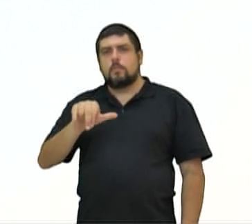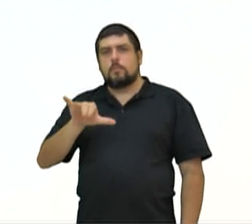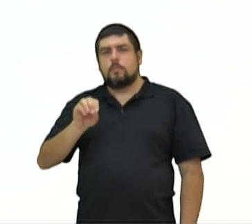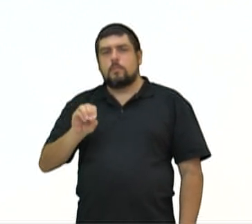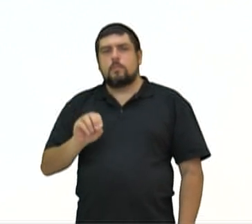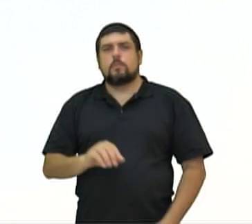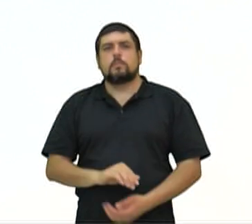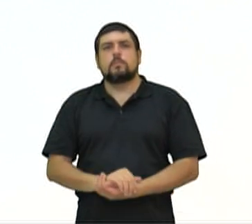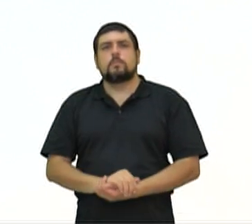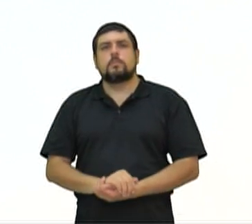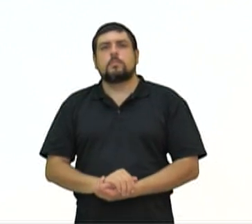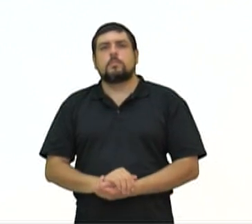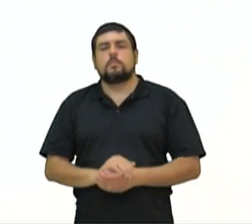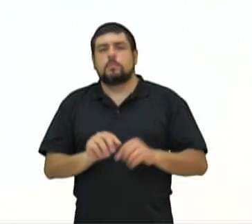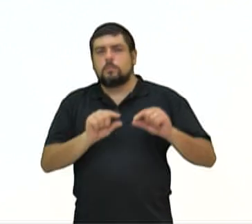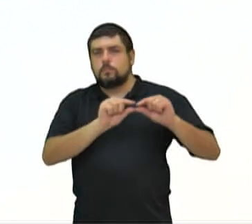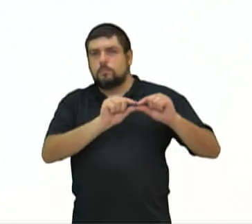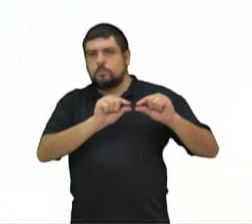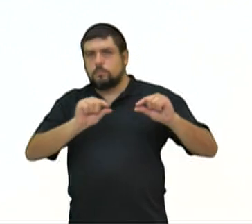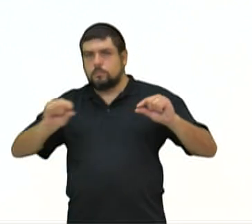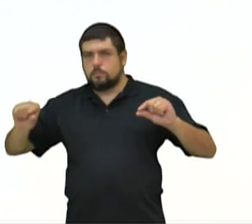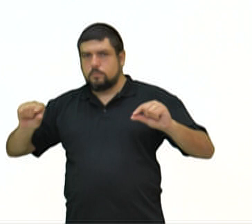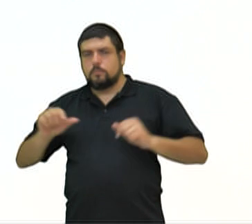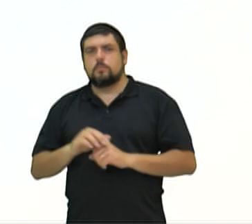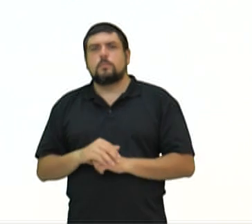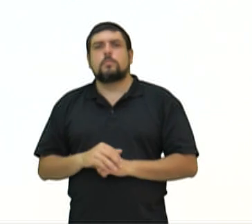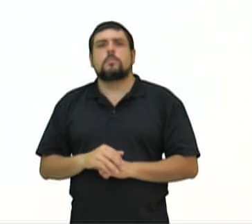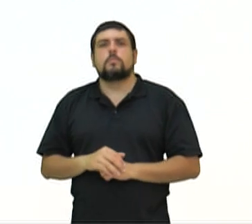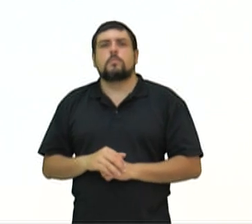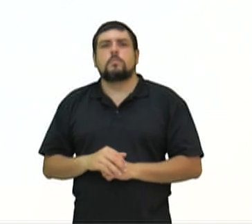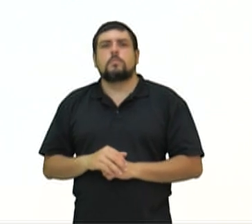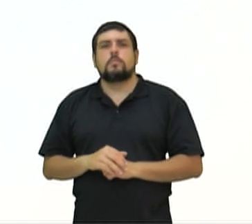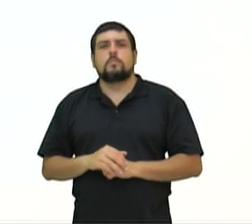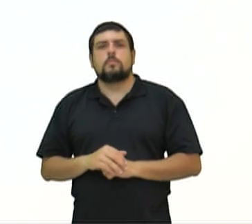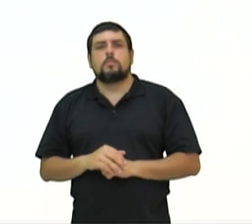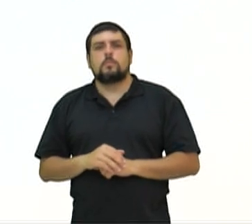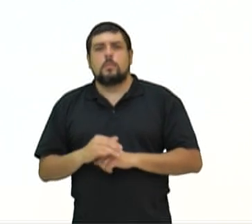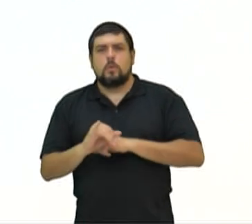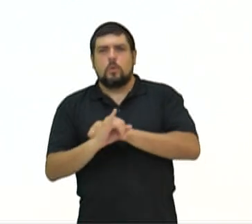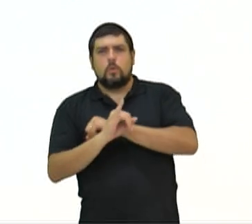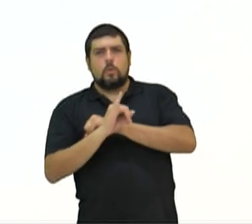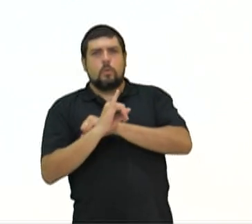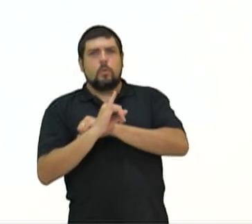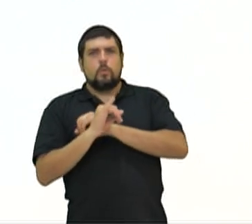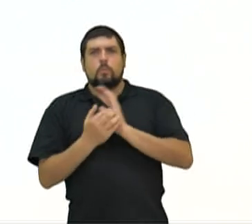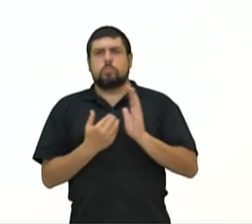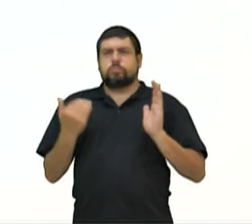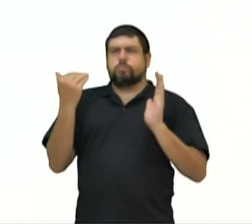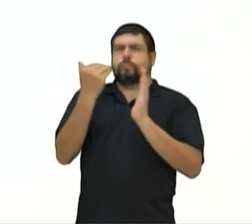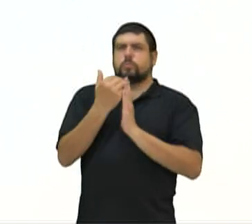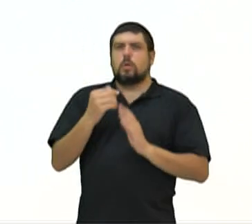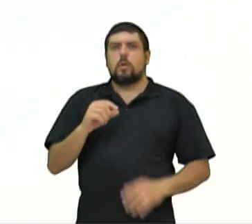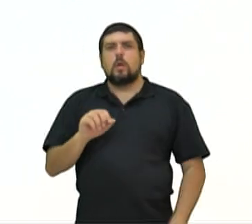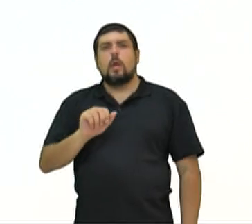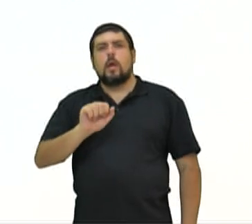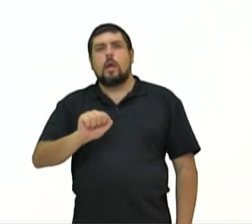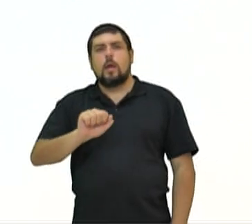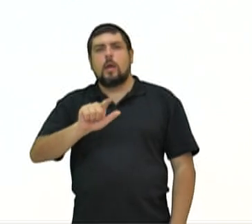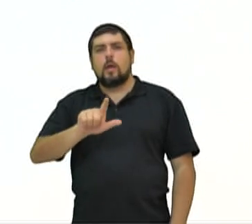Depois, na horizontal, a reação exagerada do sistema imunitário,